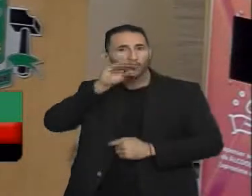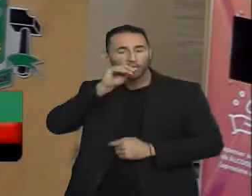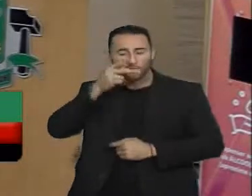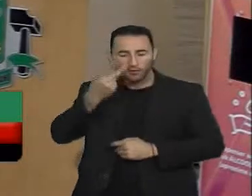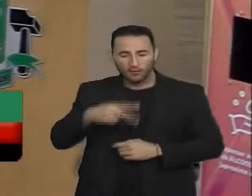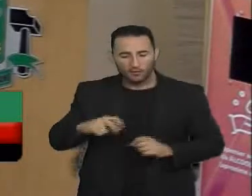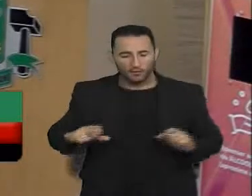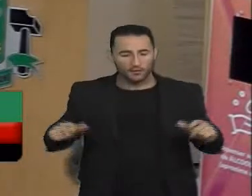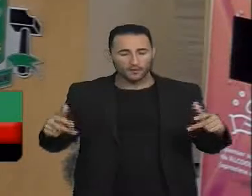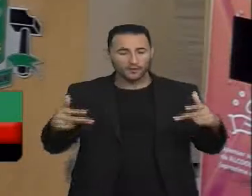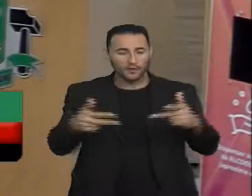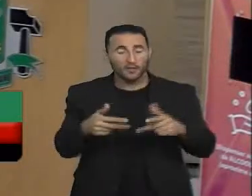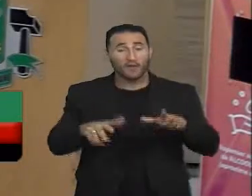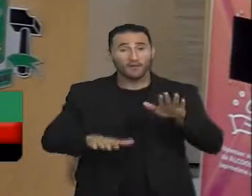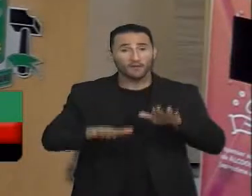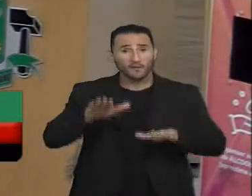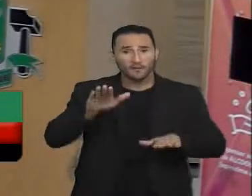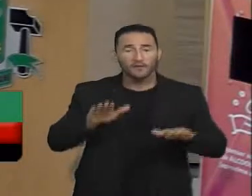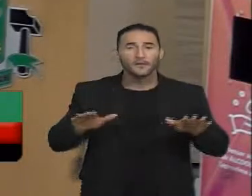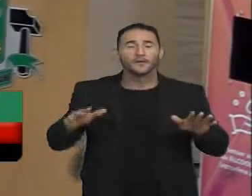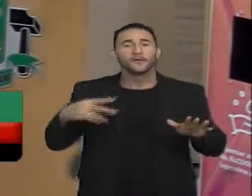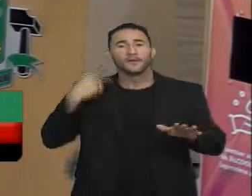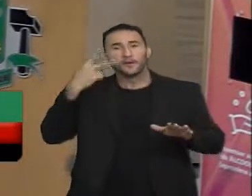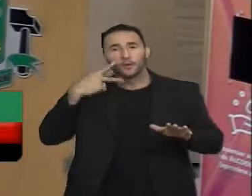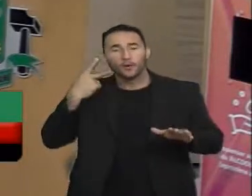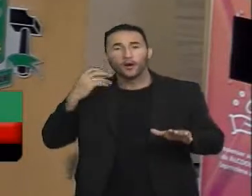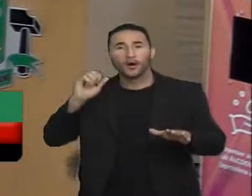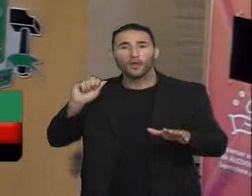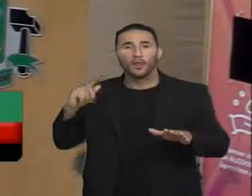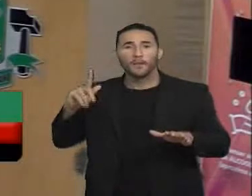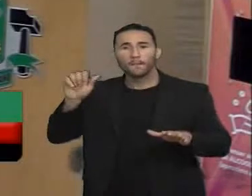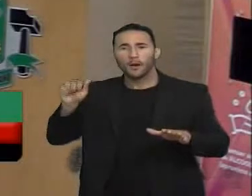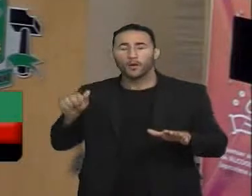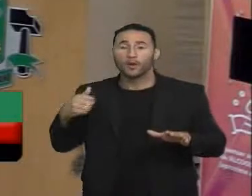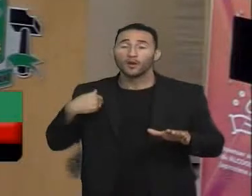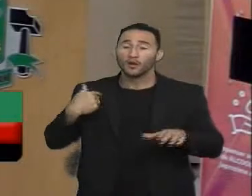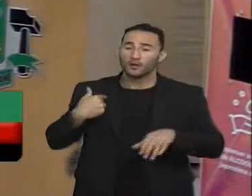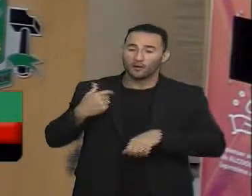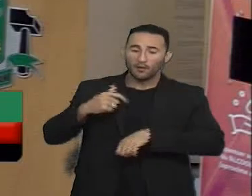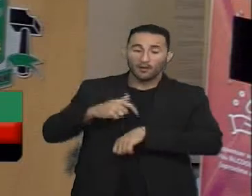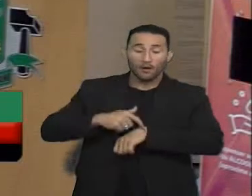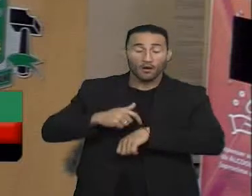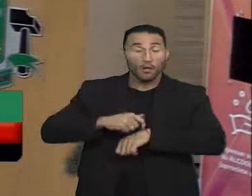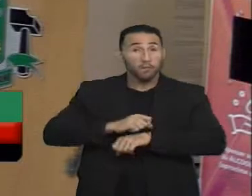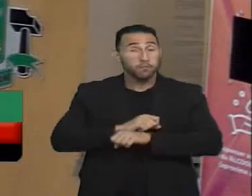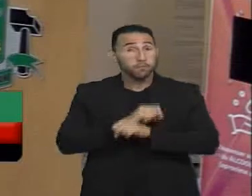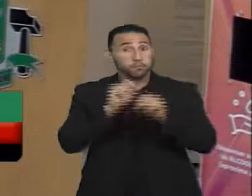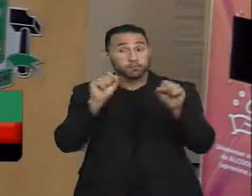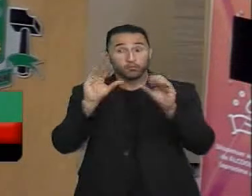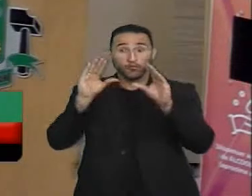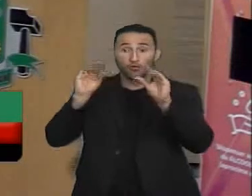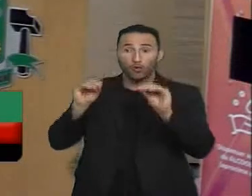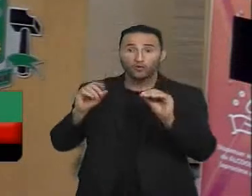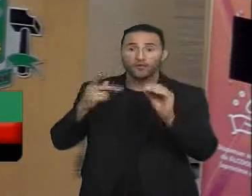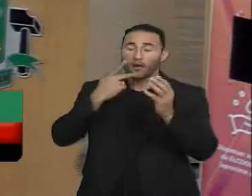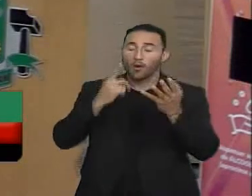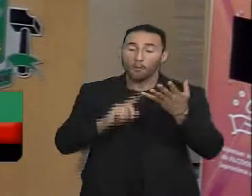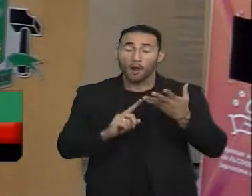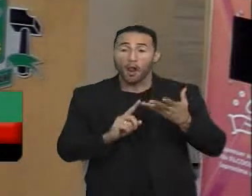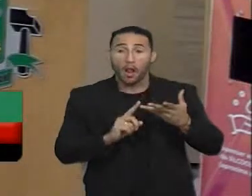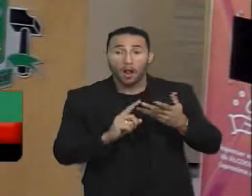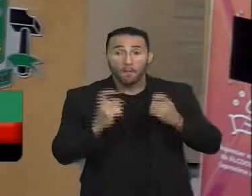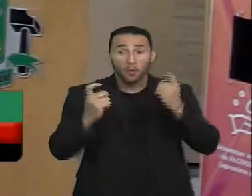casa. Muitas das vezes, vereadora Ana Paula, ele sai tarde daqui e me alerta, olha, estou preocupado com isso, como que